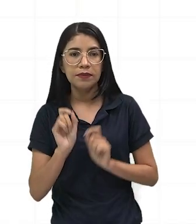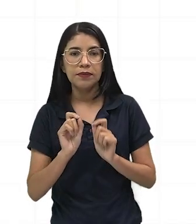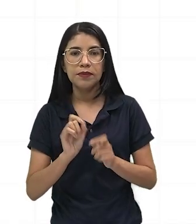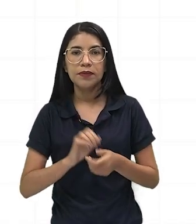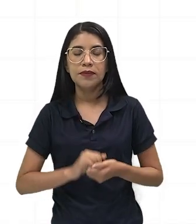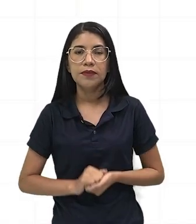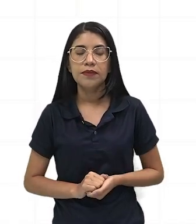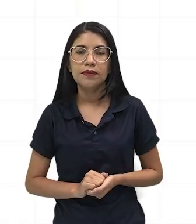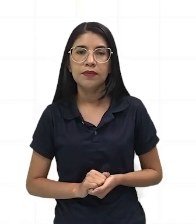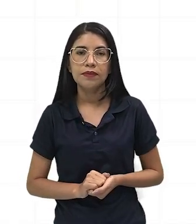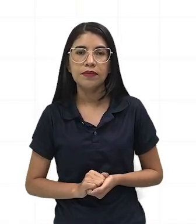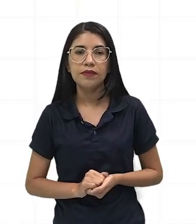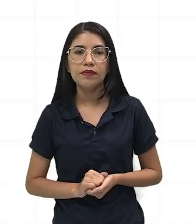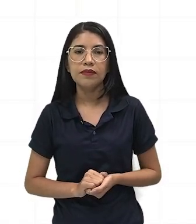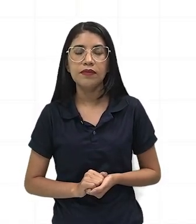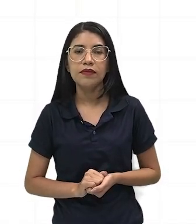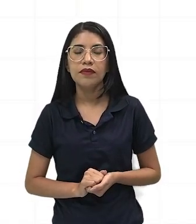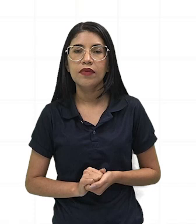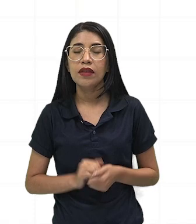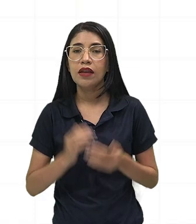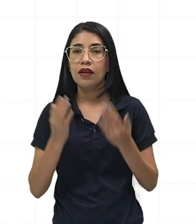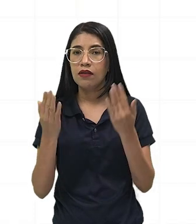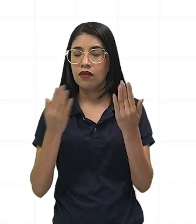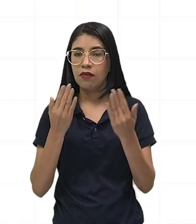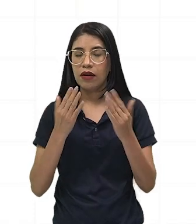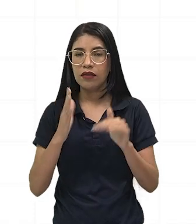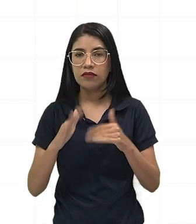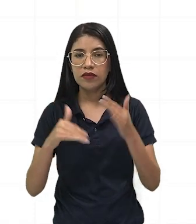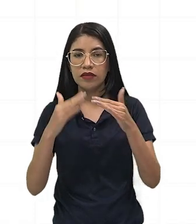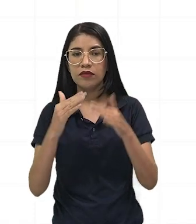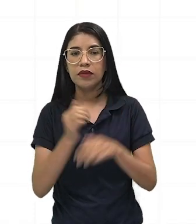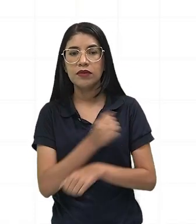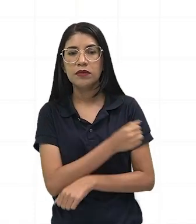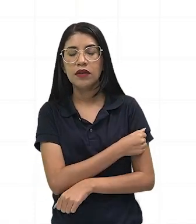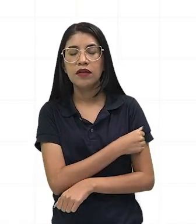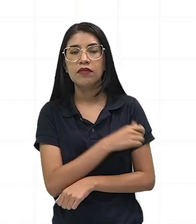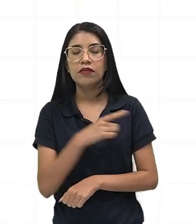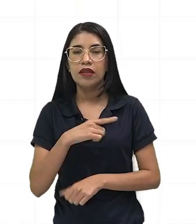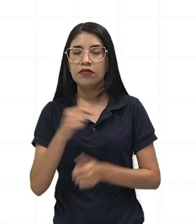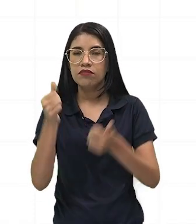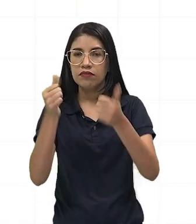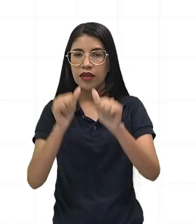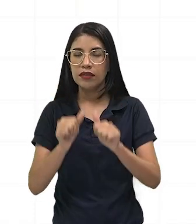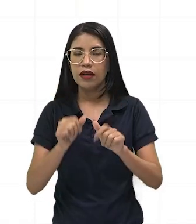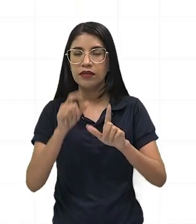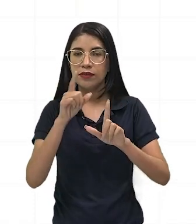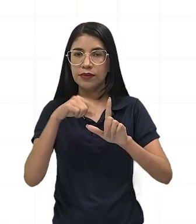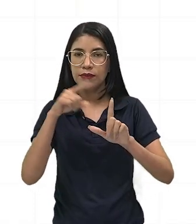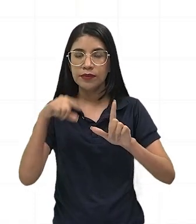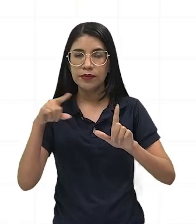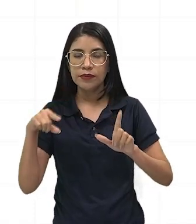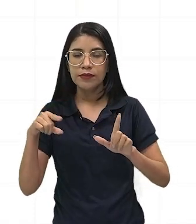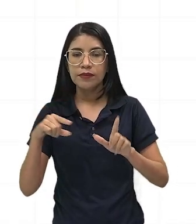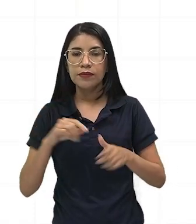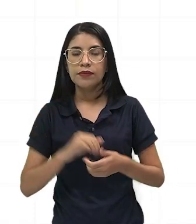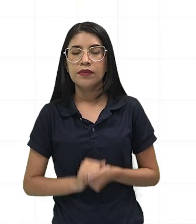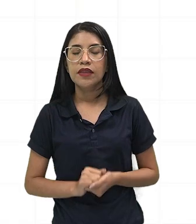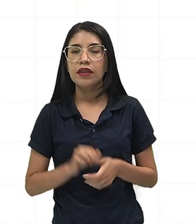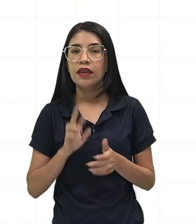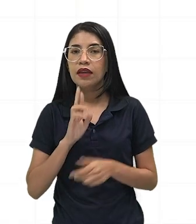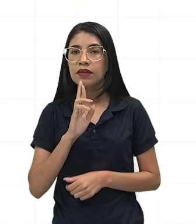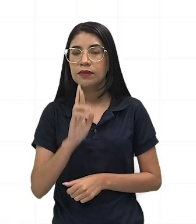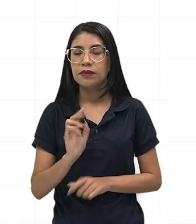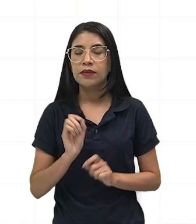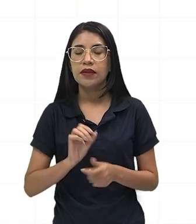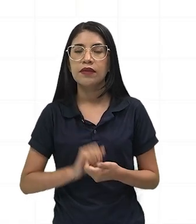Então, aqui, ó, a comparação do desempenho. Então, tem uma análise, né, no gráfico. E aí, pede para responder.